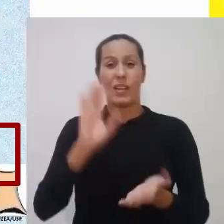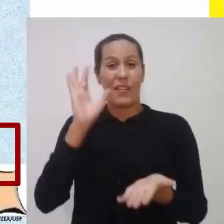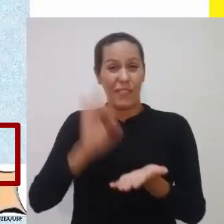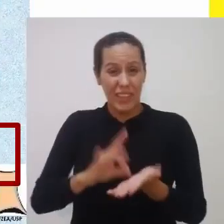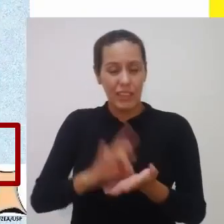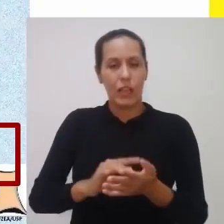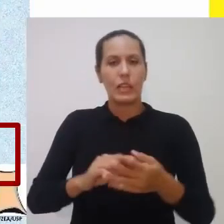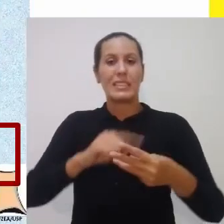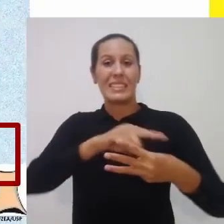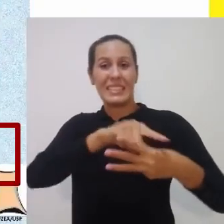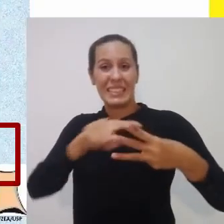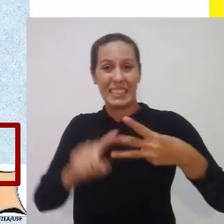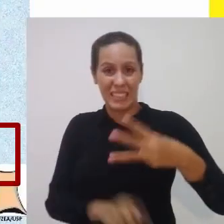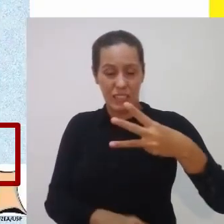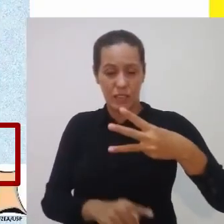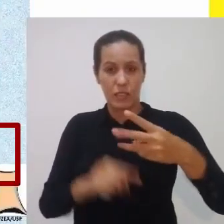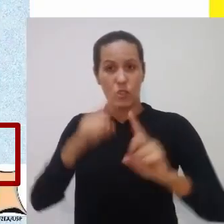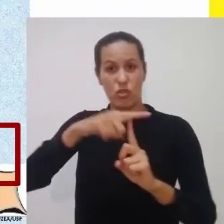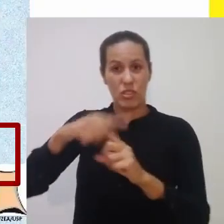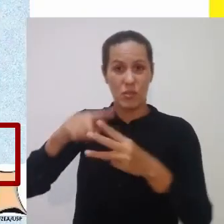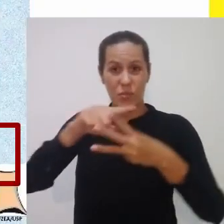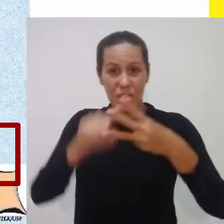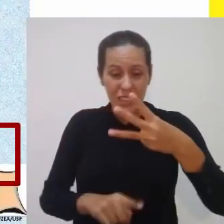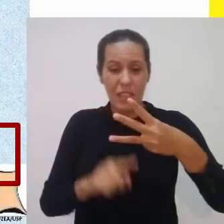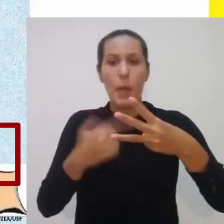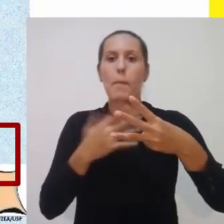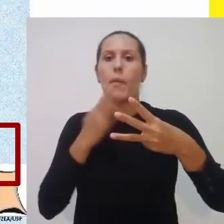leitura. Na verdade, existem 3 tipos,